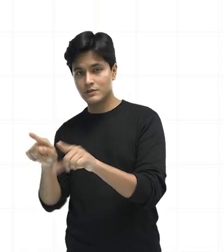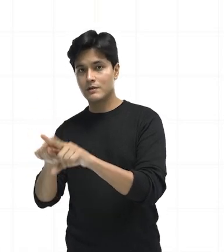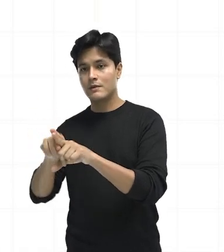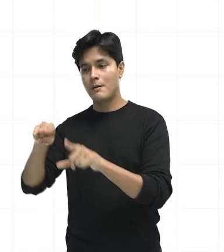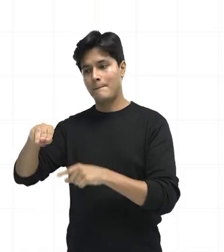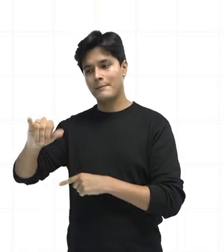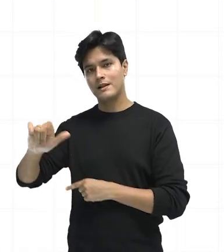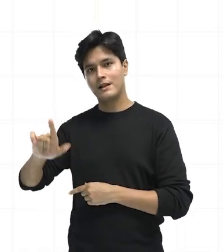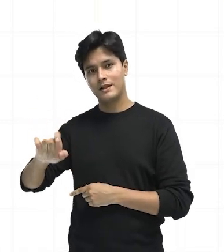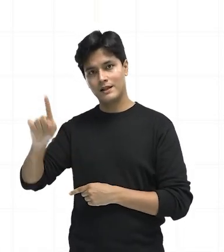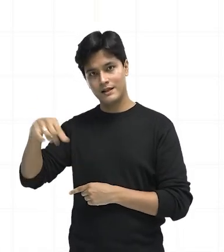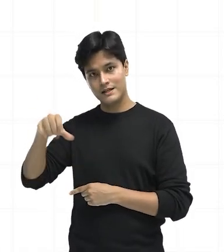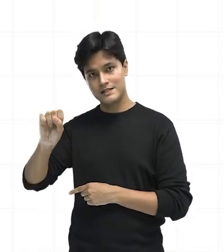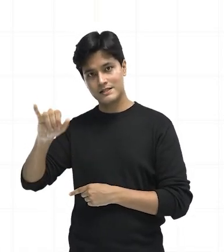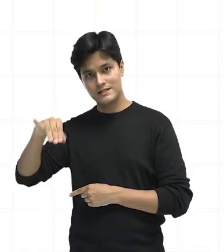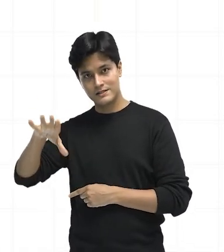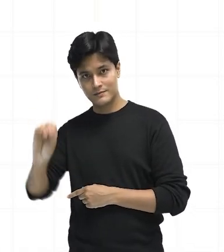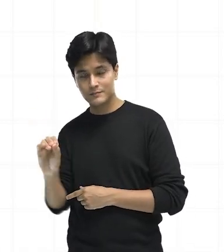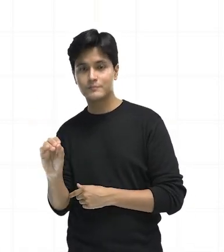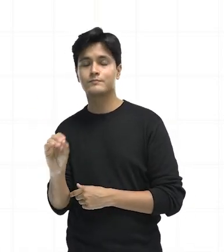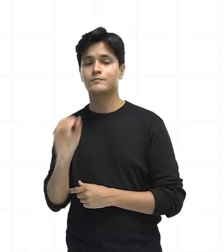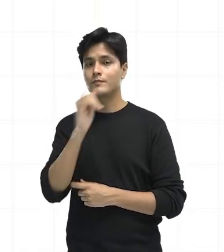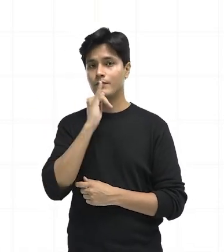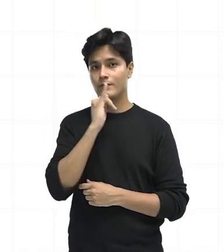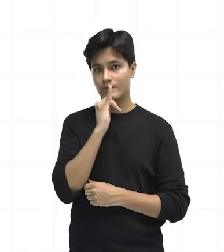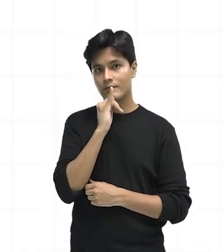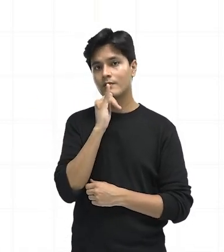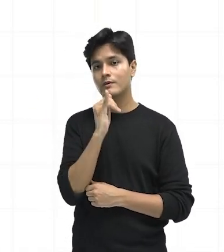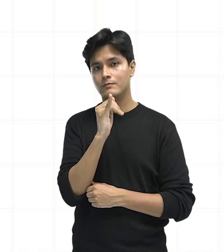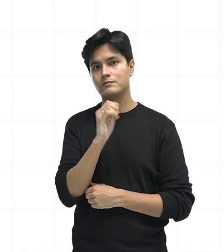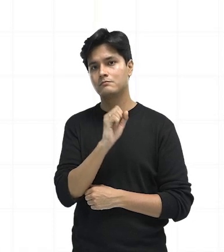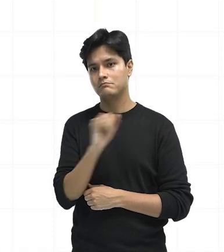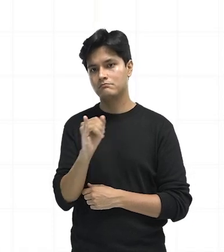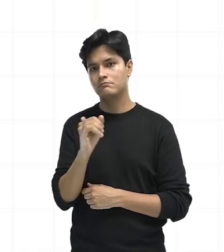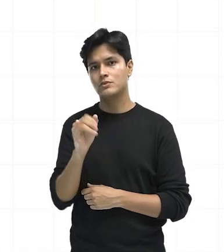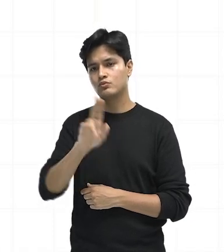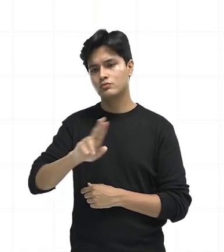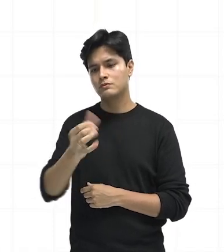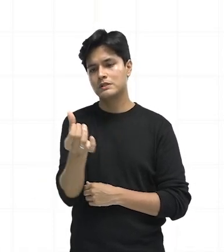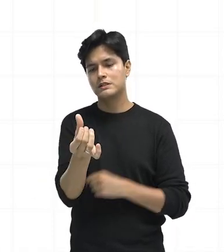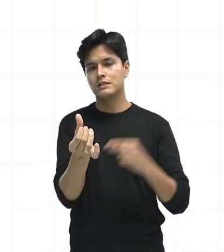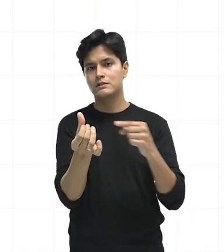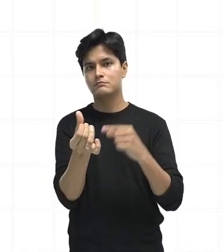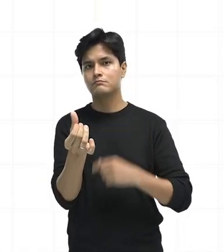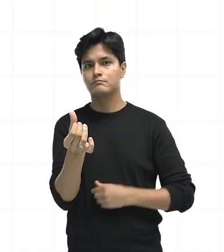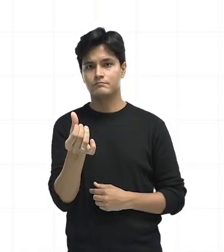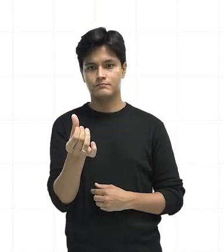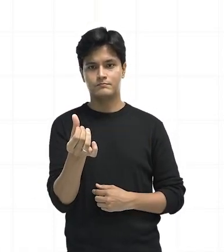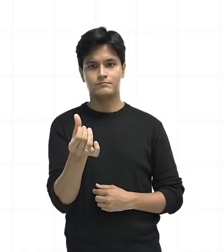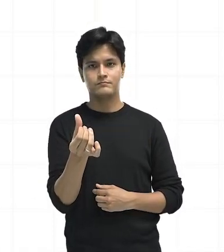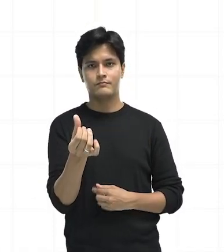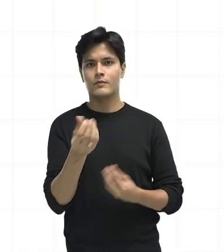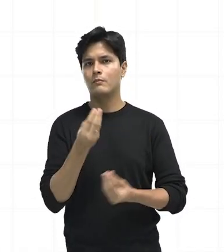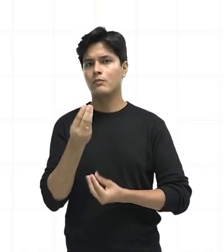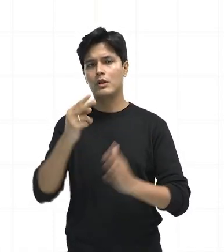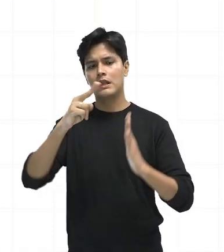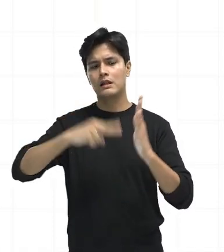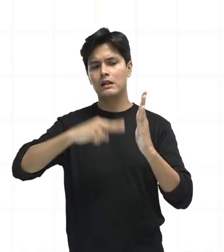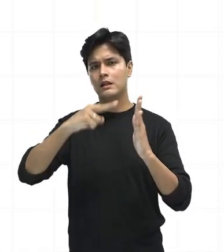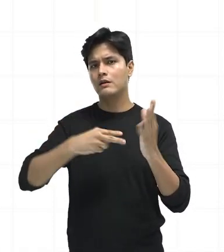Então, por exemplo, se eu quiser chamar aqui o 6, se eu quiser fazer a leitura desse 6 aqui,